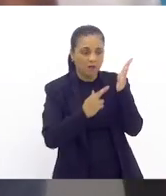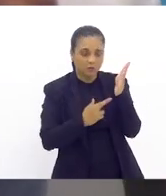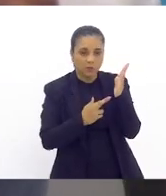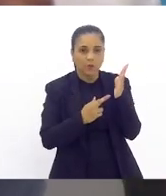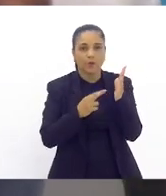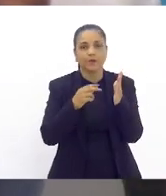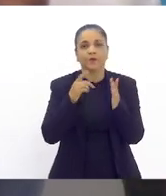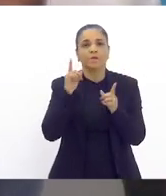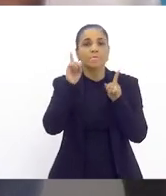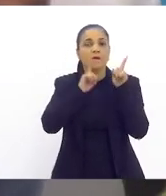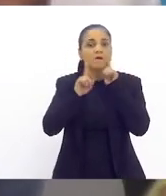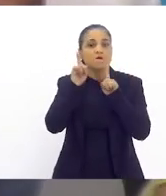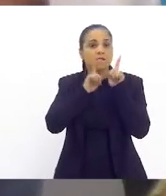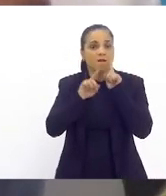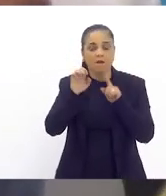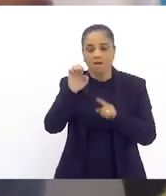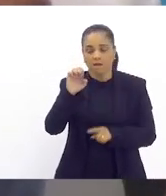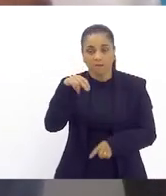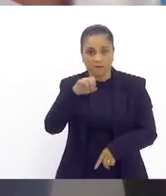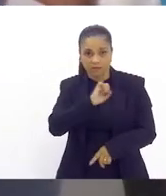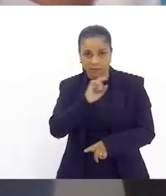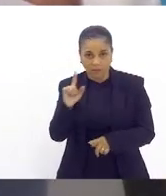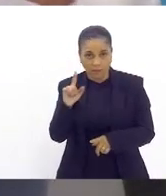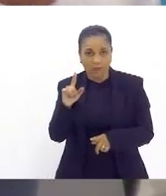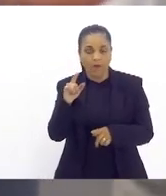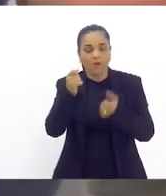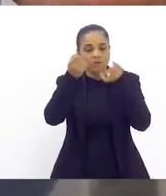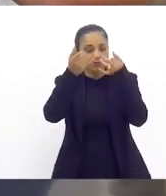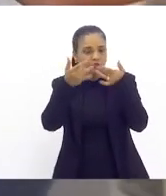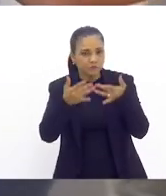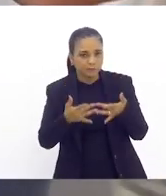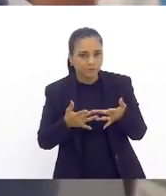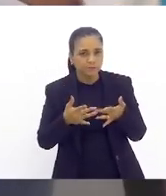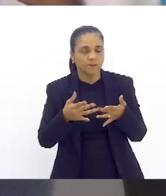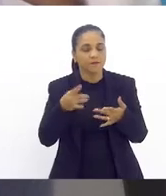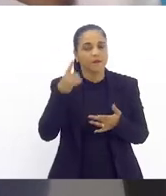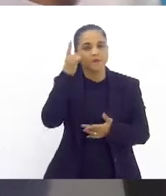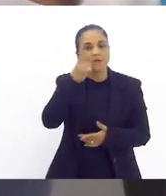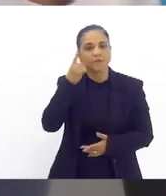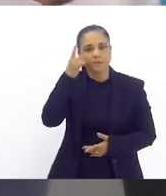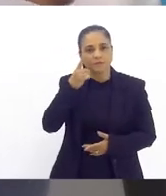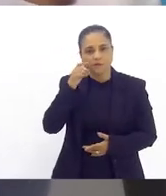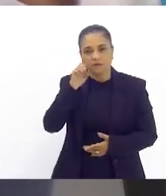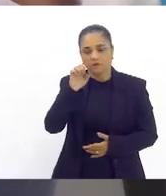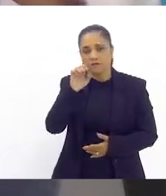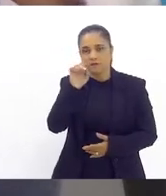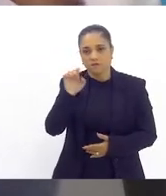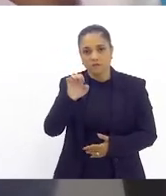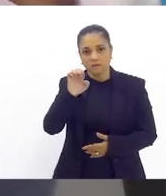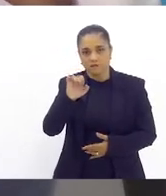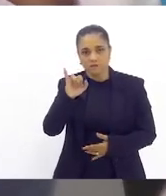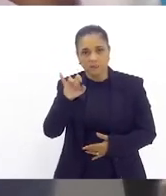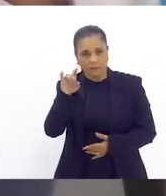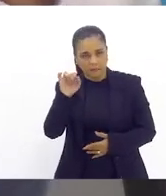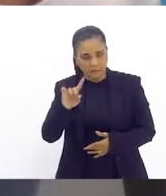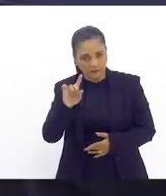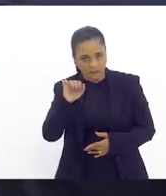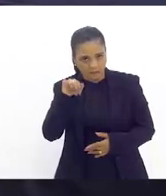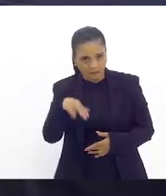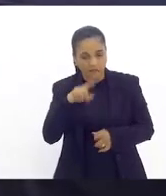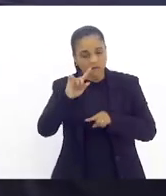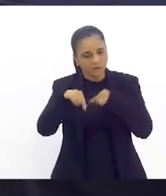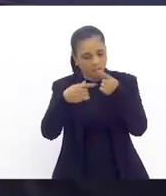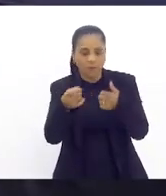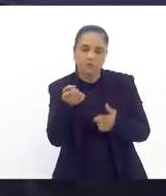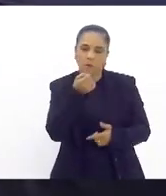lá em Maricá e sobre o que foi de efeito prático aí ela vai fazer uma explanação E aí depois eu posso falar depois dela tá concedido